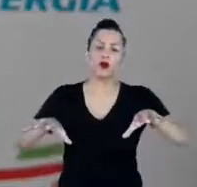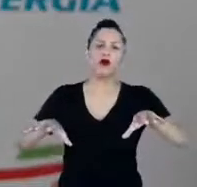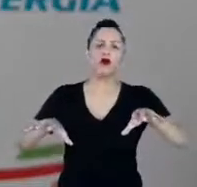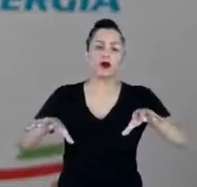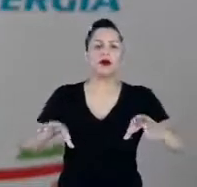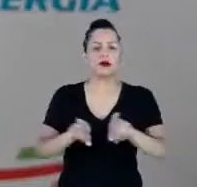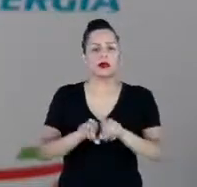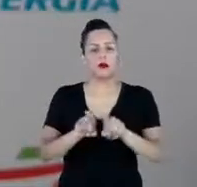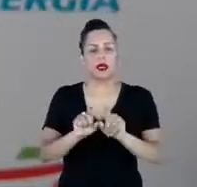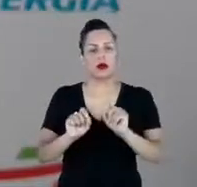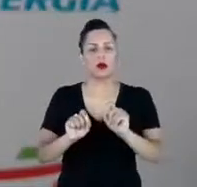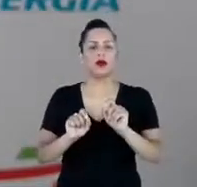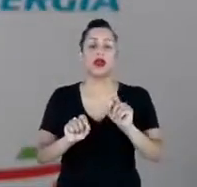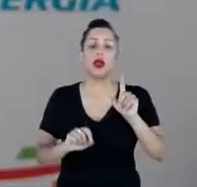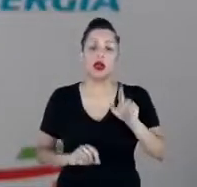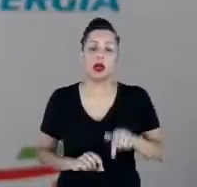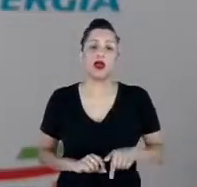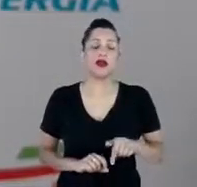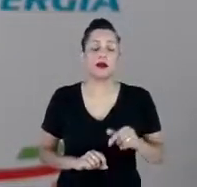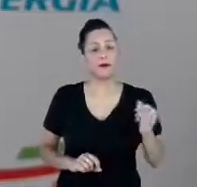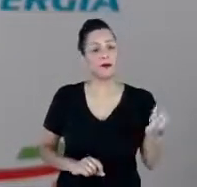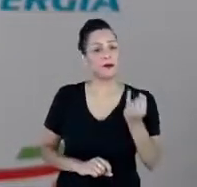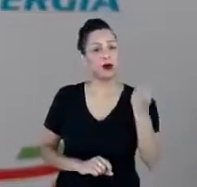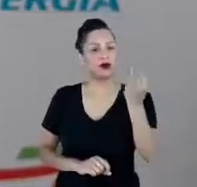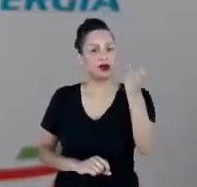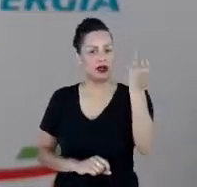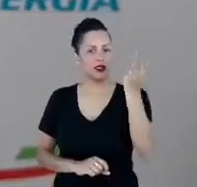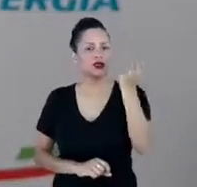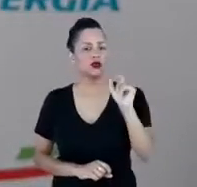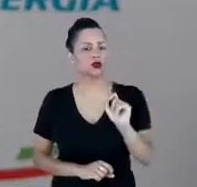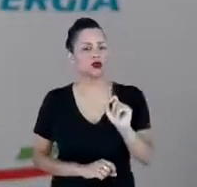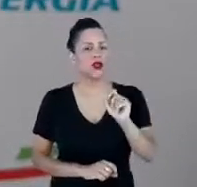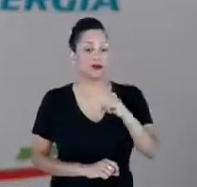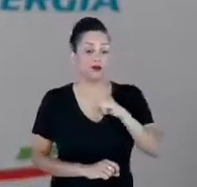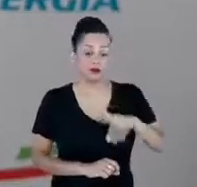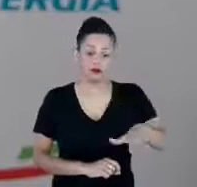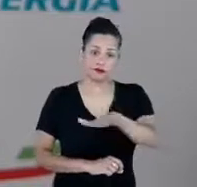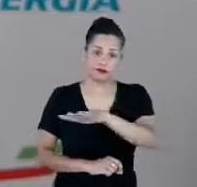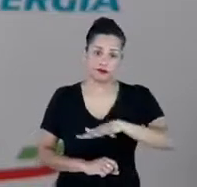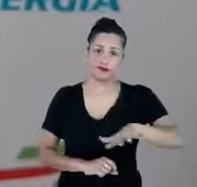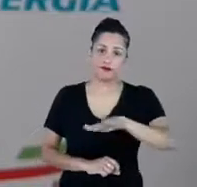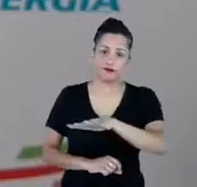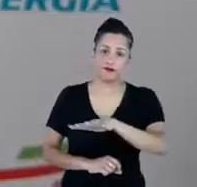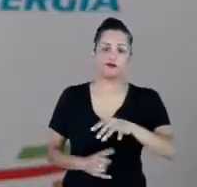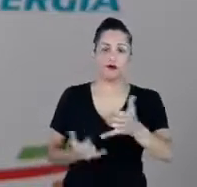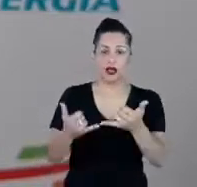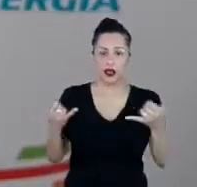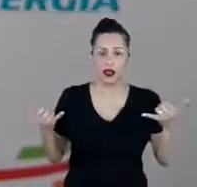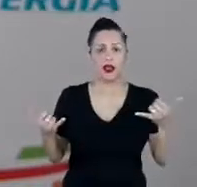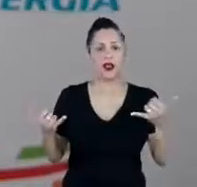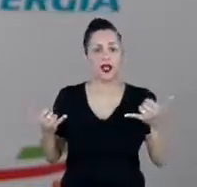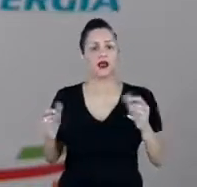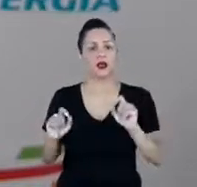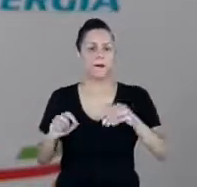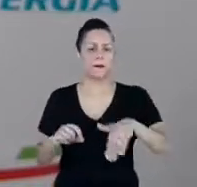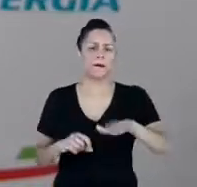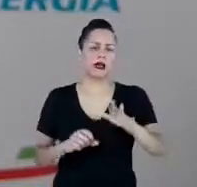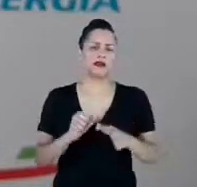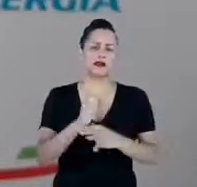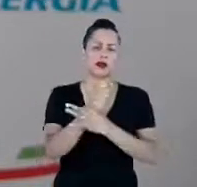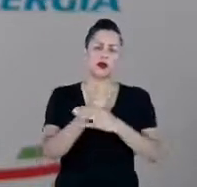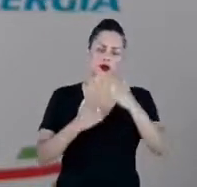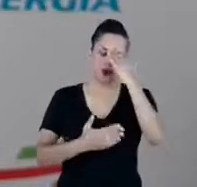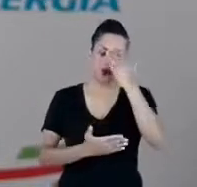descentralização são importantes fatores para o setor para que se torne mais seguro mas